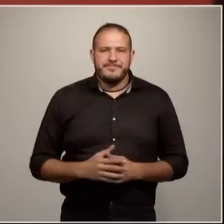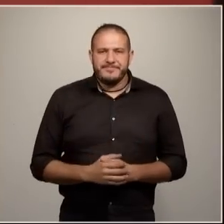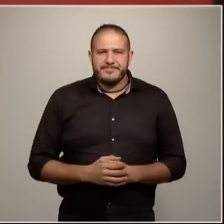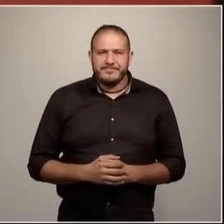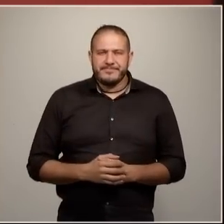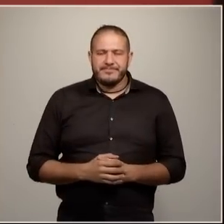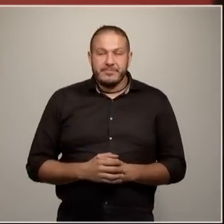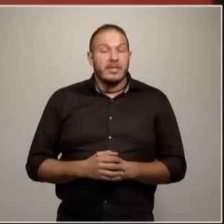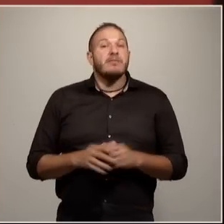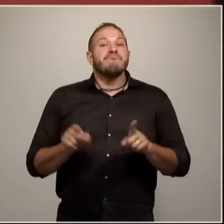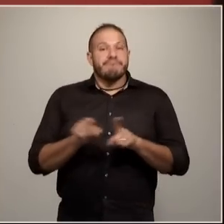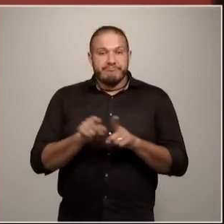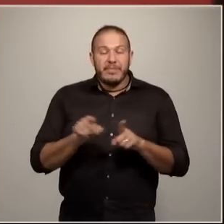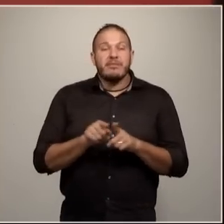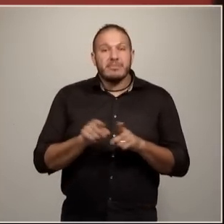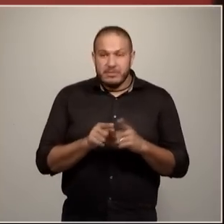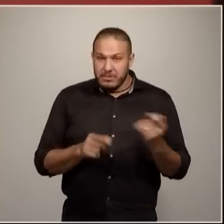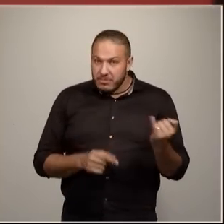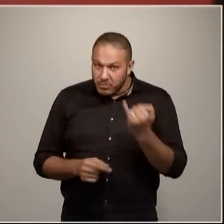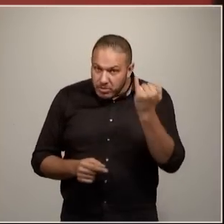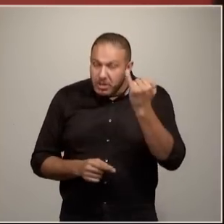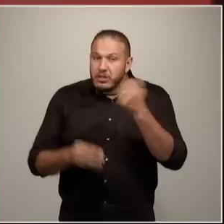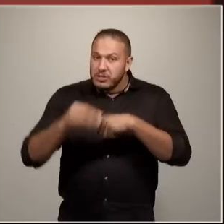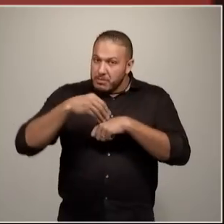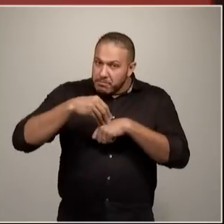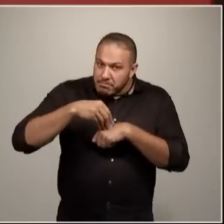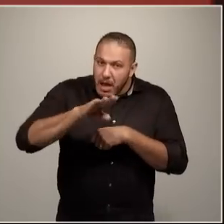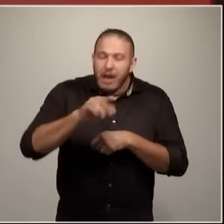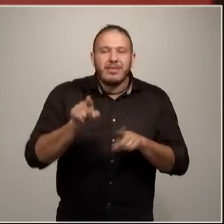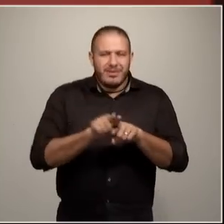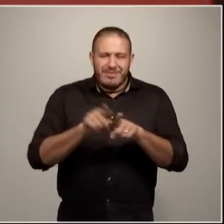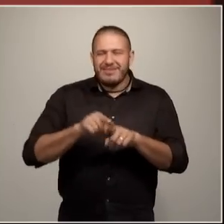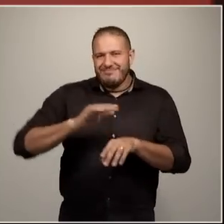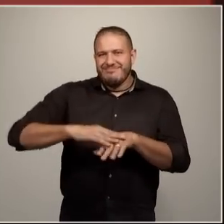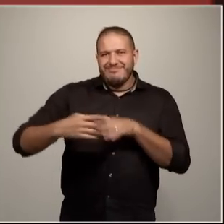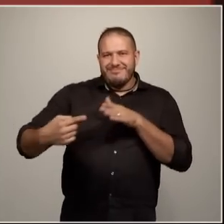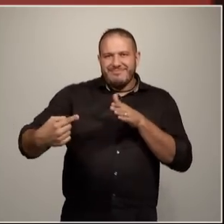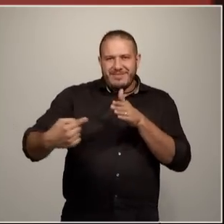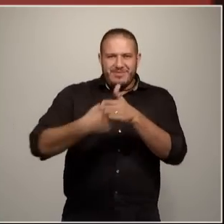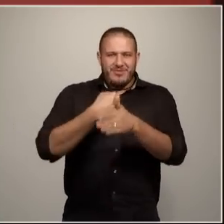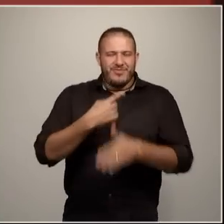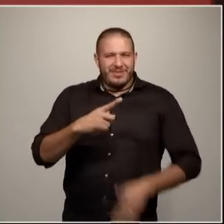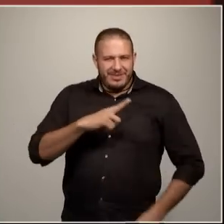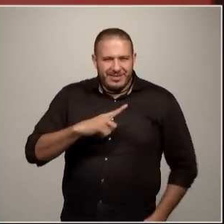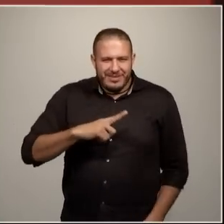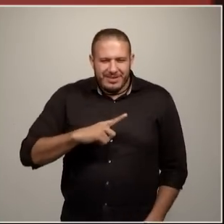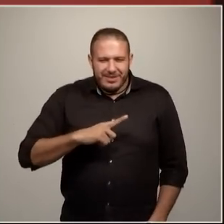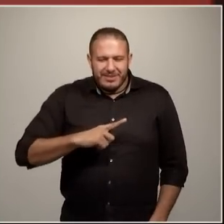Uma outra coisa extremamente importante e que também tem uma pergunta aqui, o